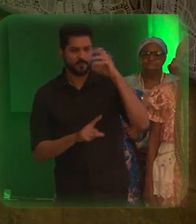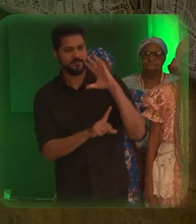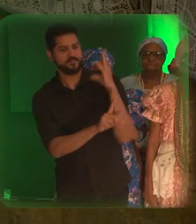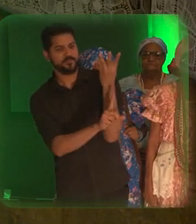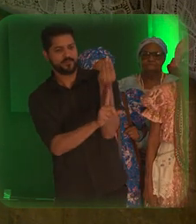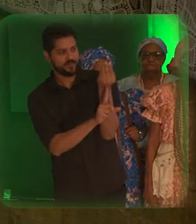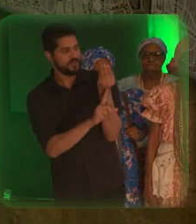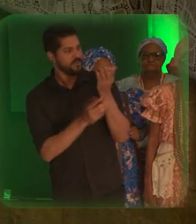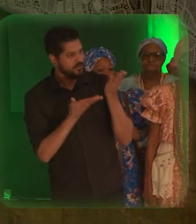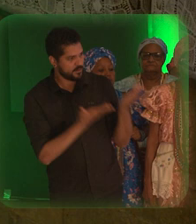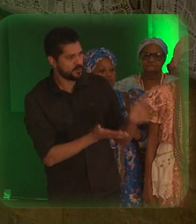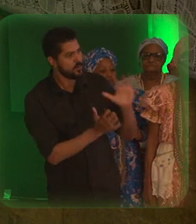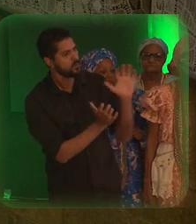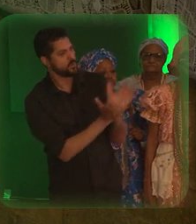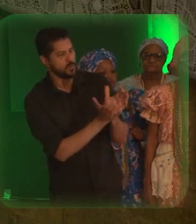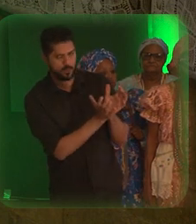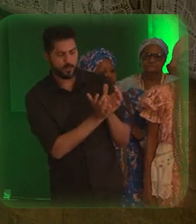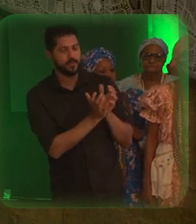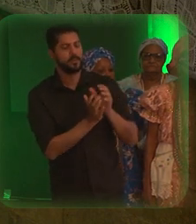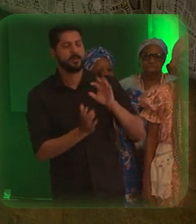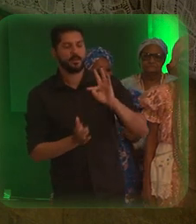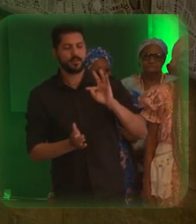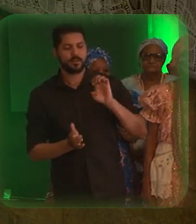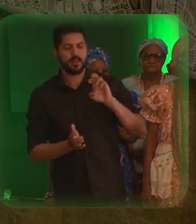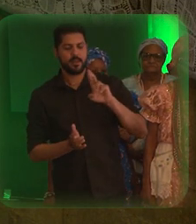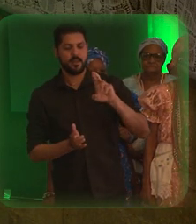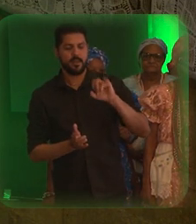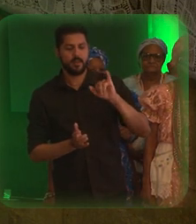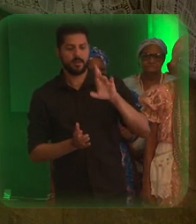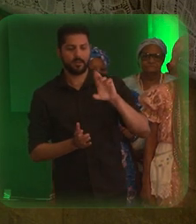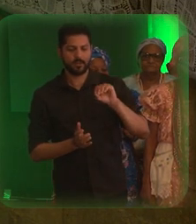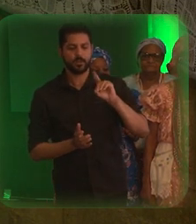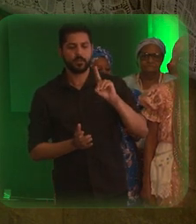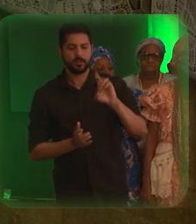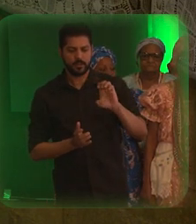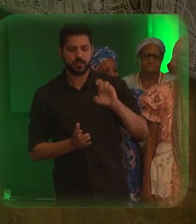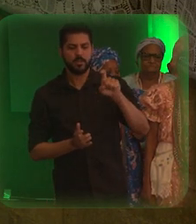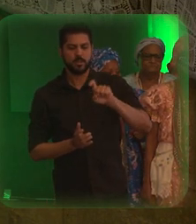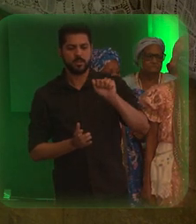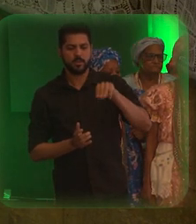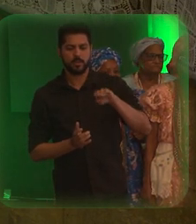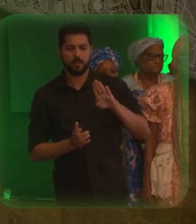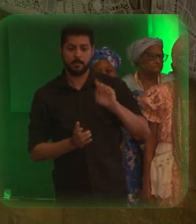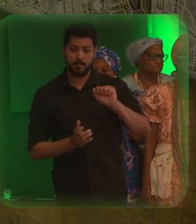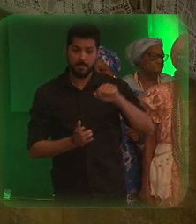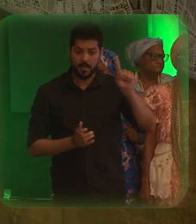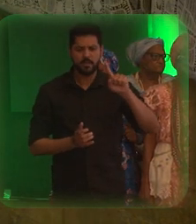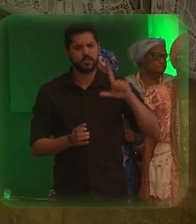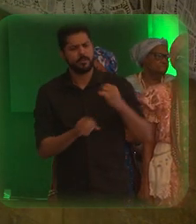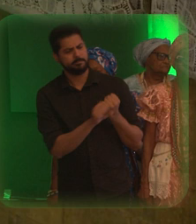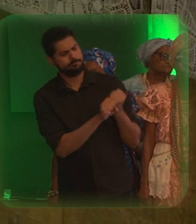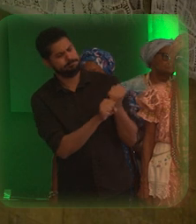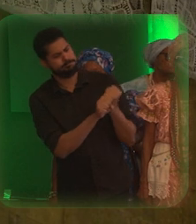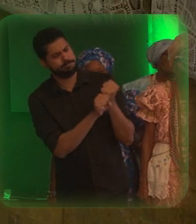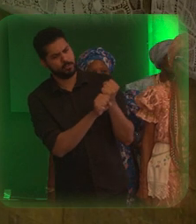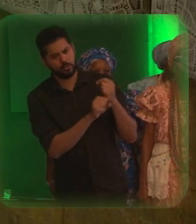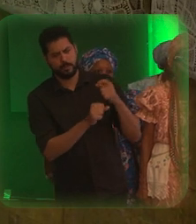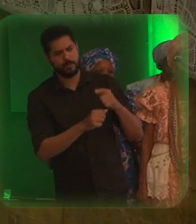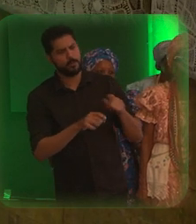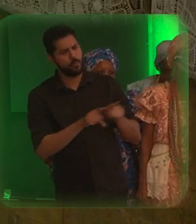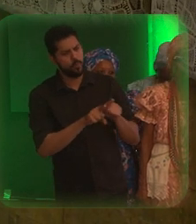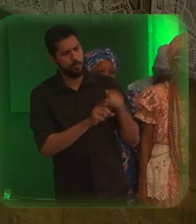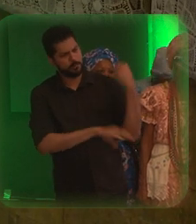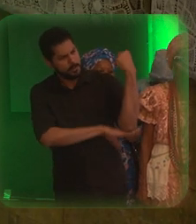Terreiro de Xambá. Com mais de 90 anos de resistência, é o primeiro quilombo urbano do Norte e